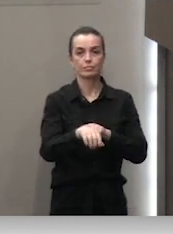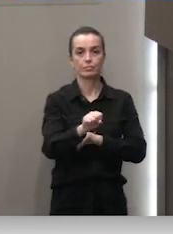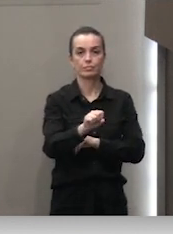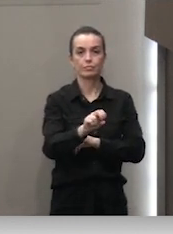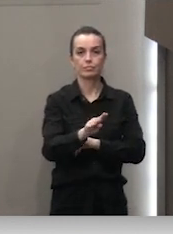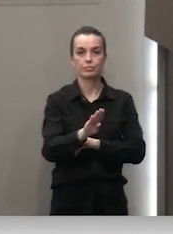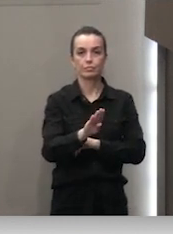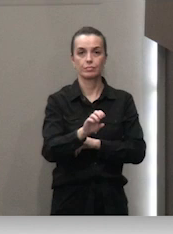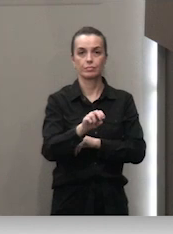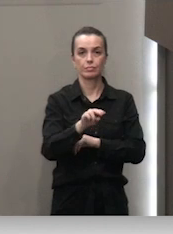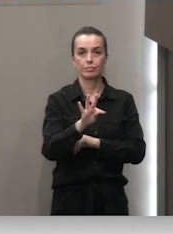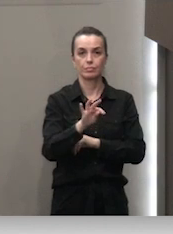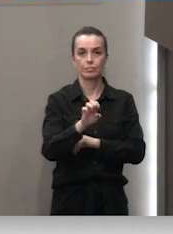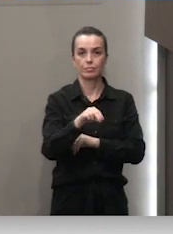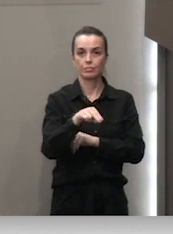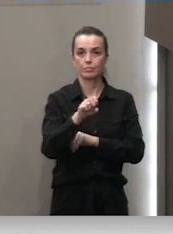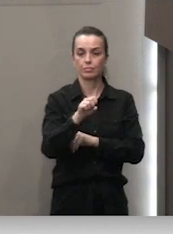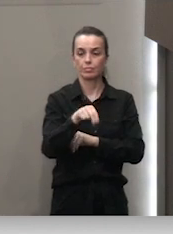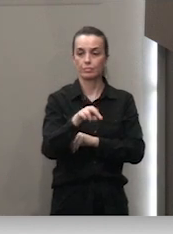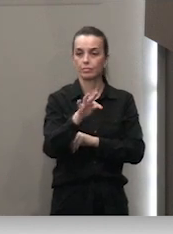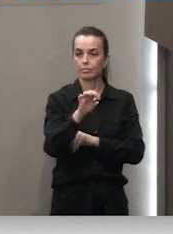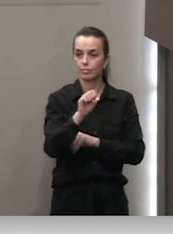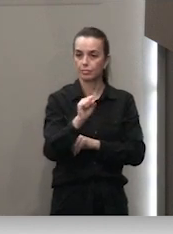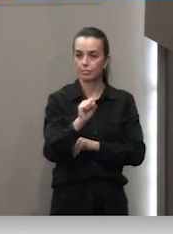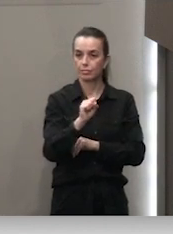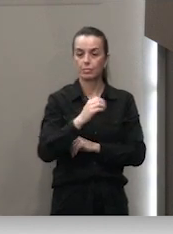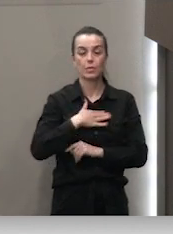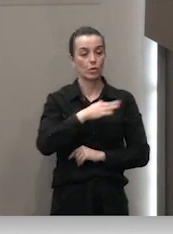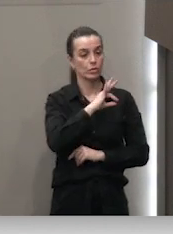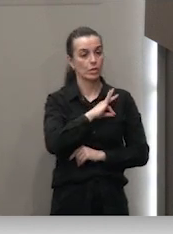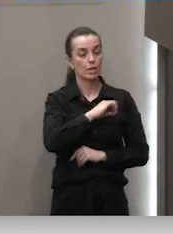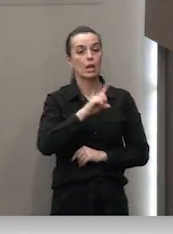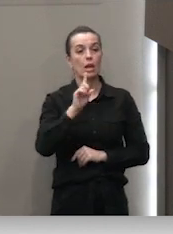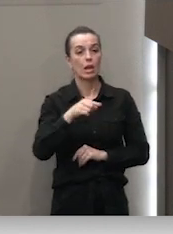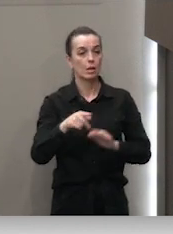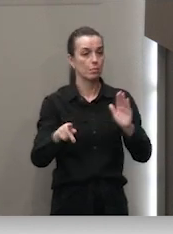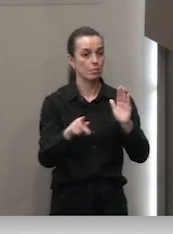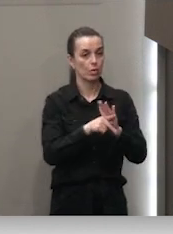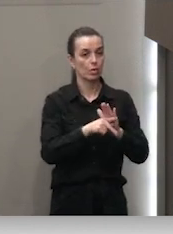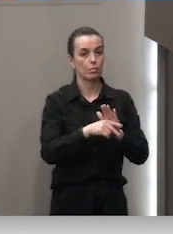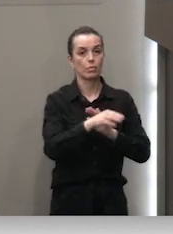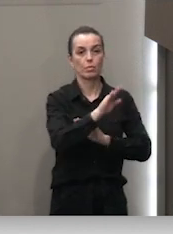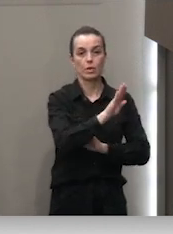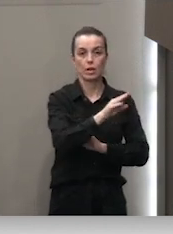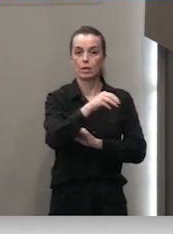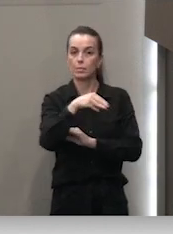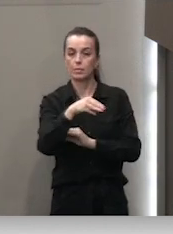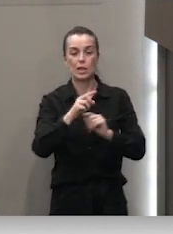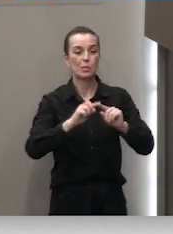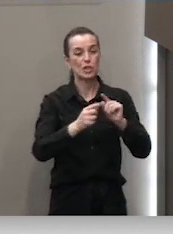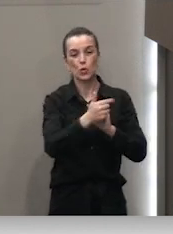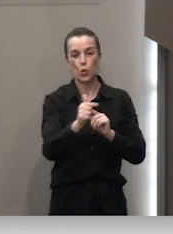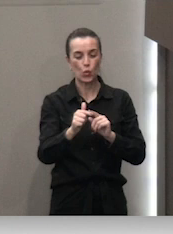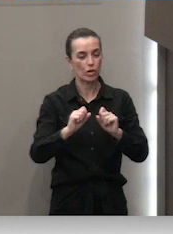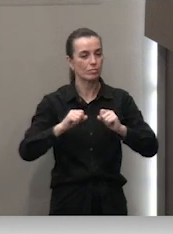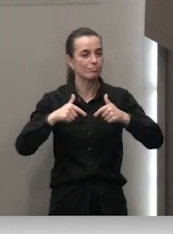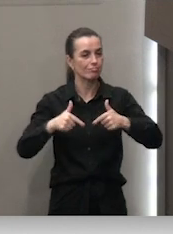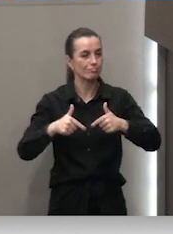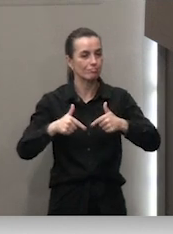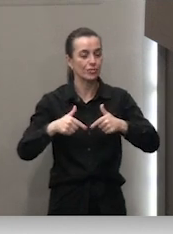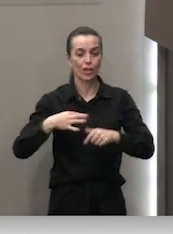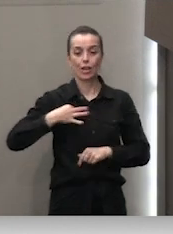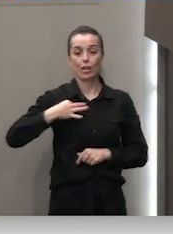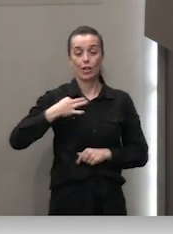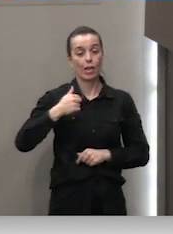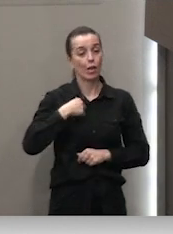forma voluntária. O meu salário que eu tinha era da Brigada, nas outras associações que eu trabalhava era de forma voluntária. Então, me